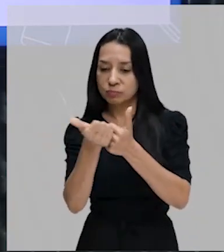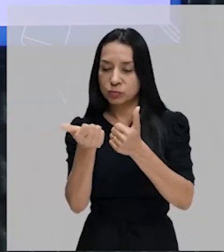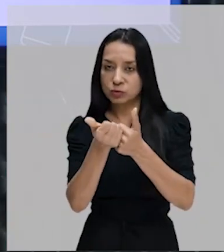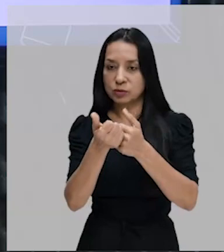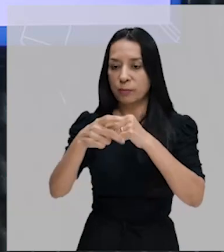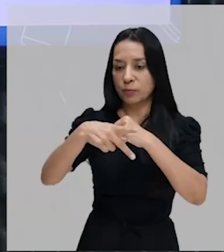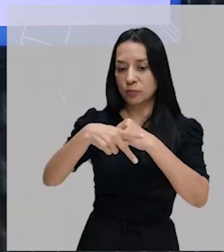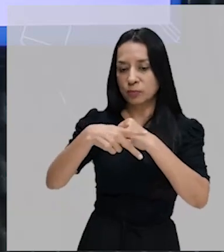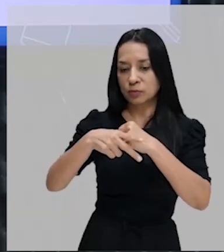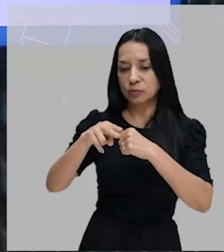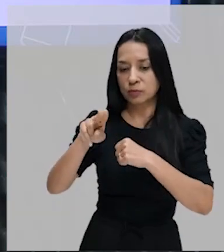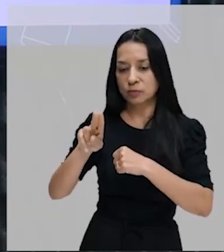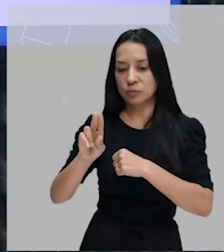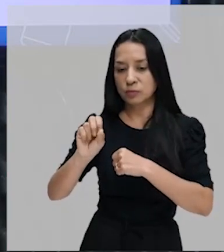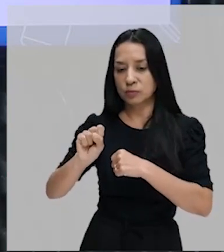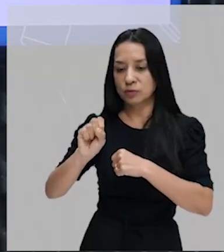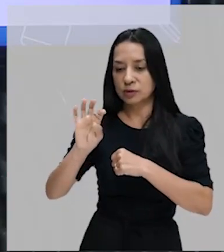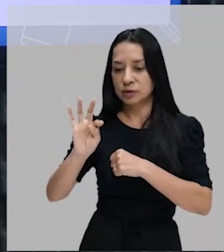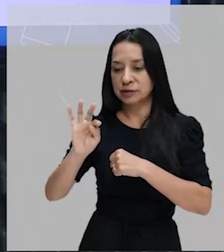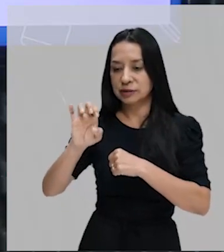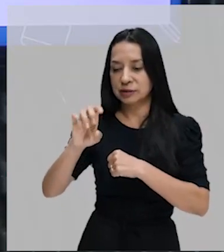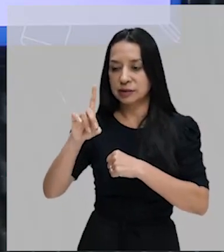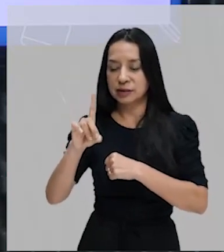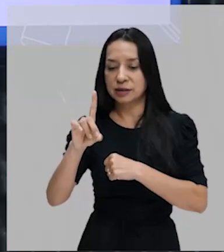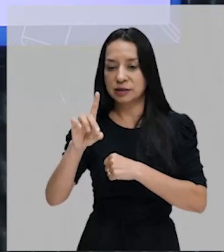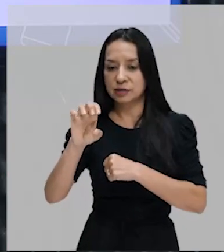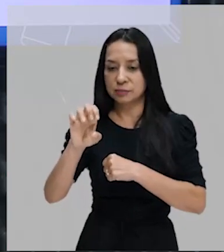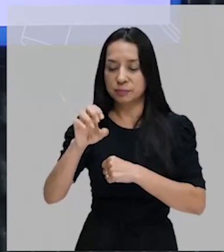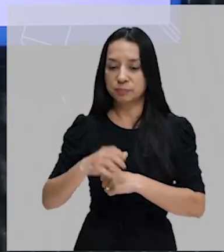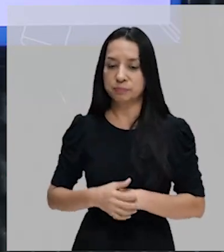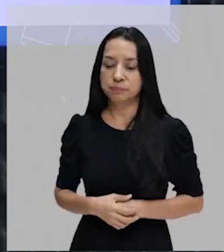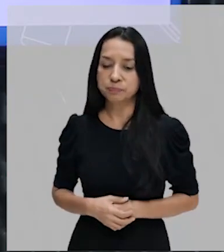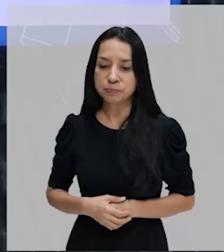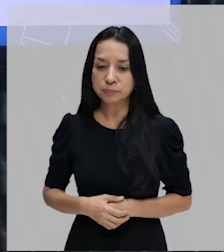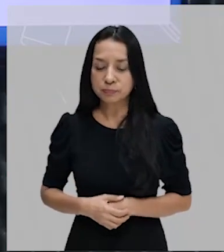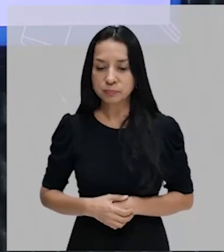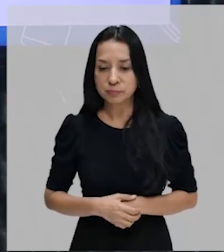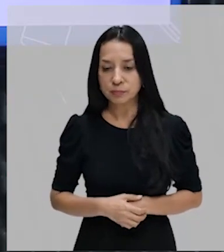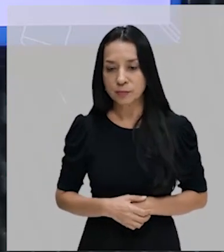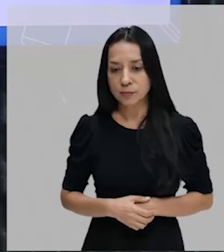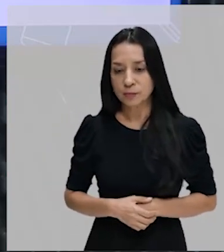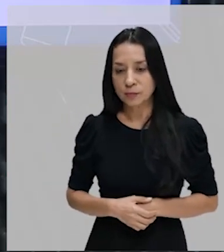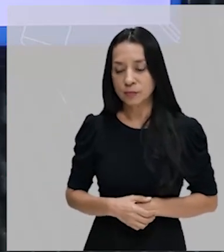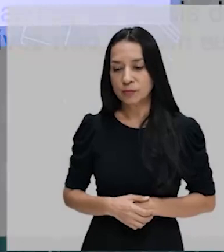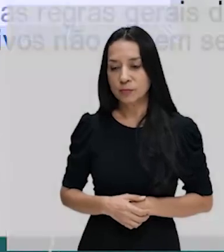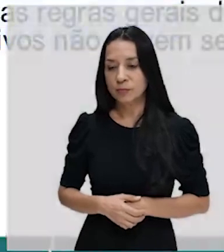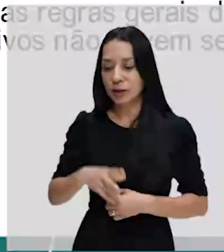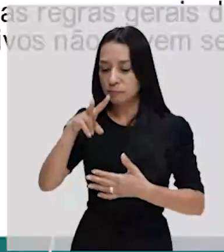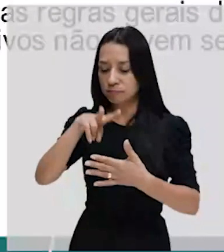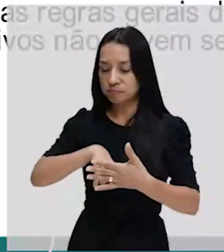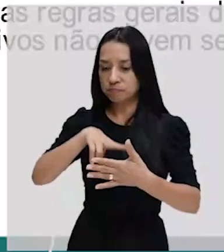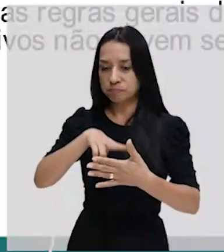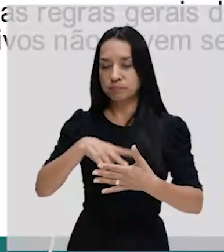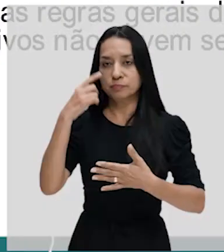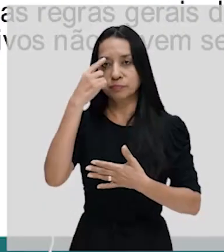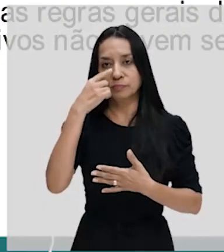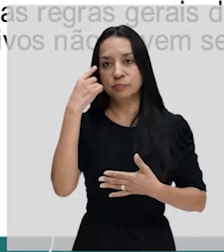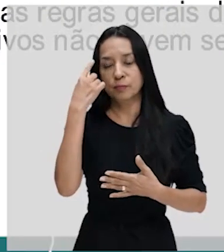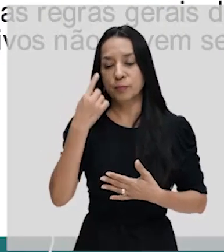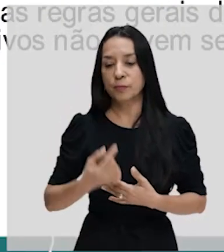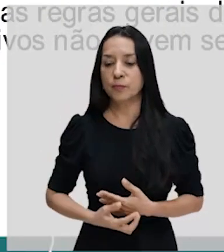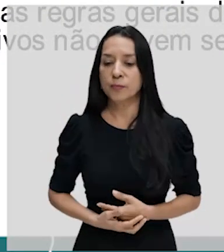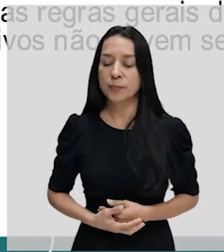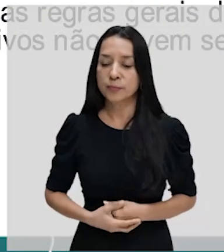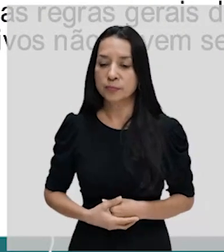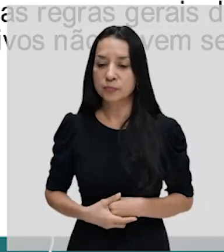pronome ustedes. Vamos lá. Los pronombres